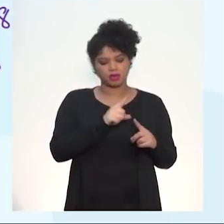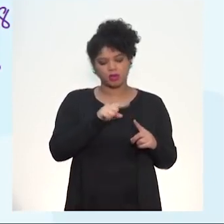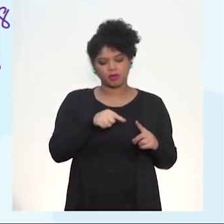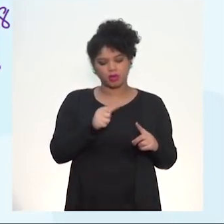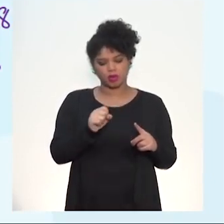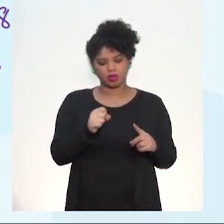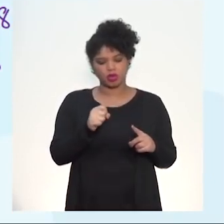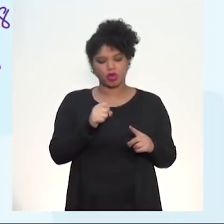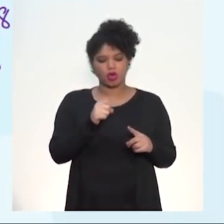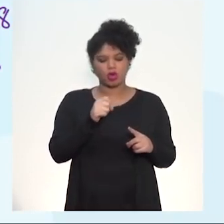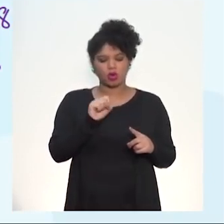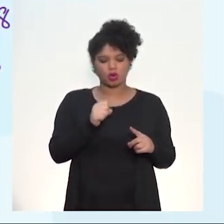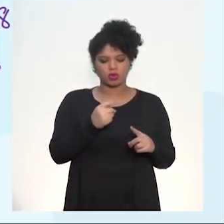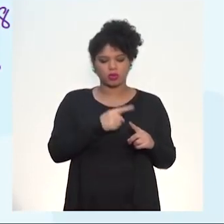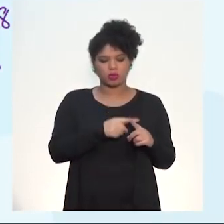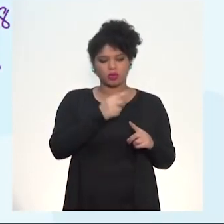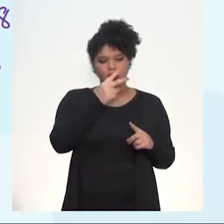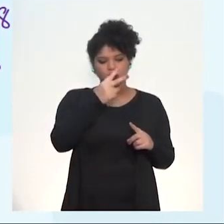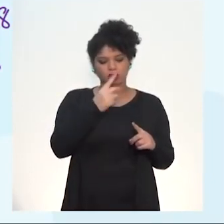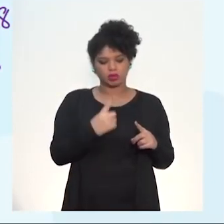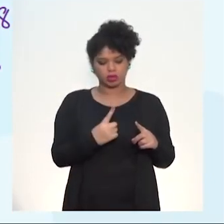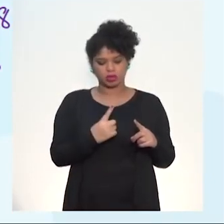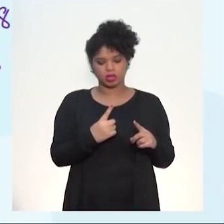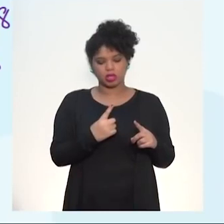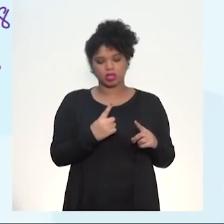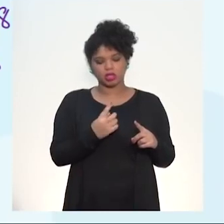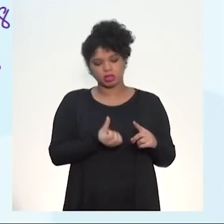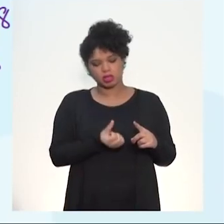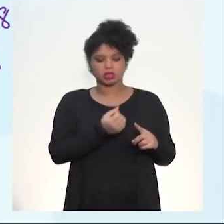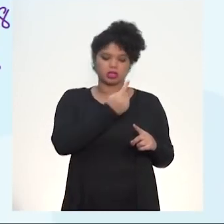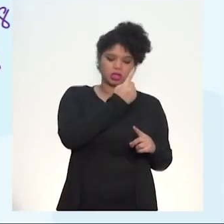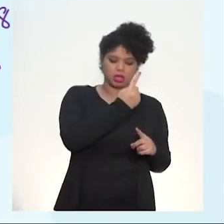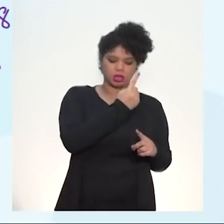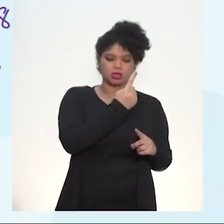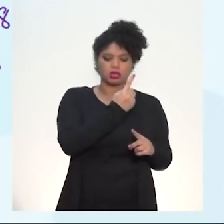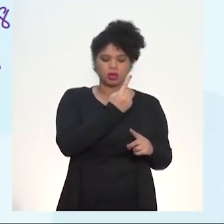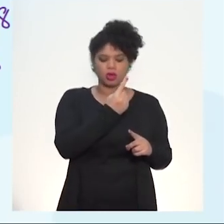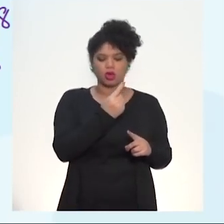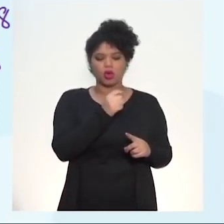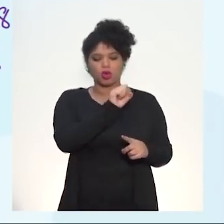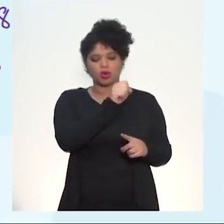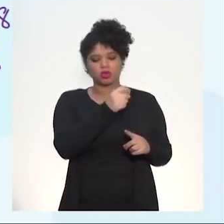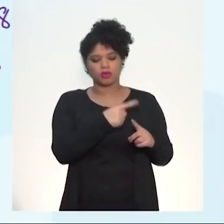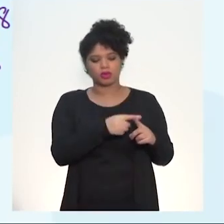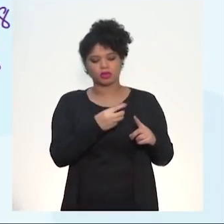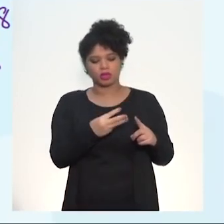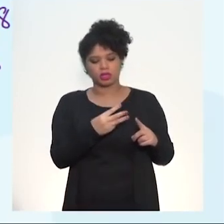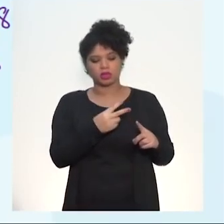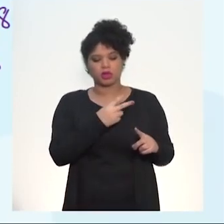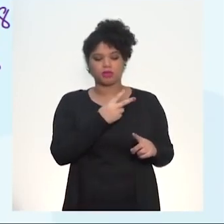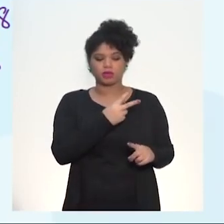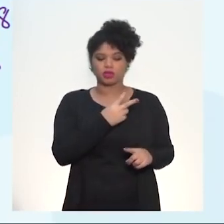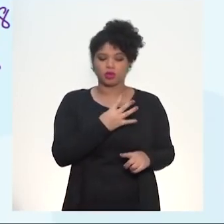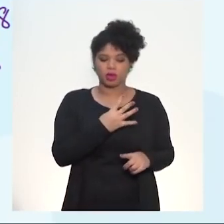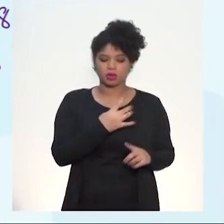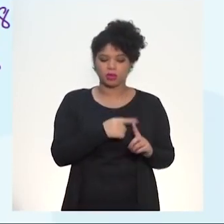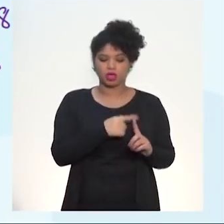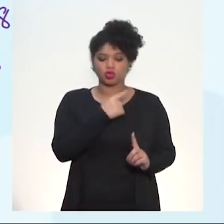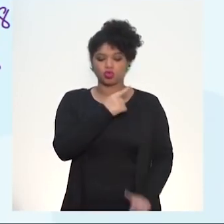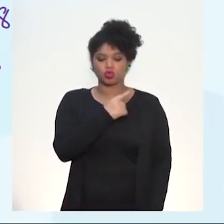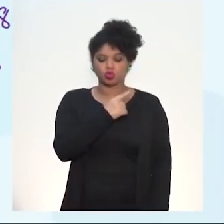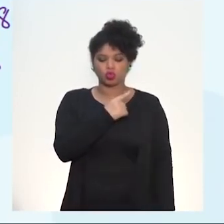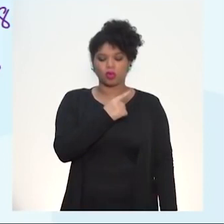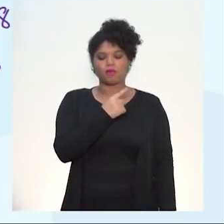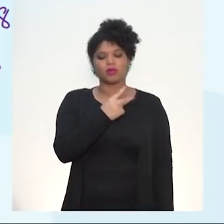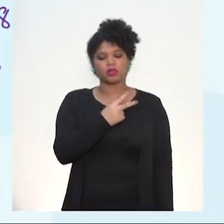vezes 2, 16, vai 1. 8 vezes 3, 24, mais 1, 25. Mais